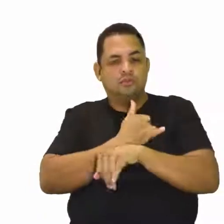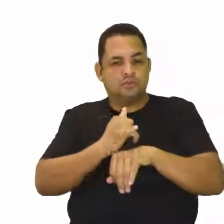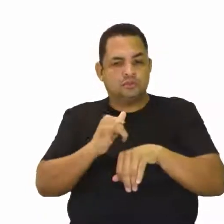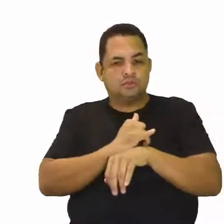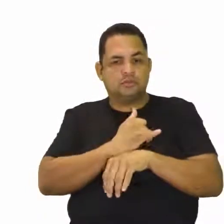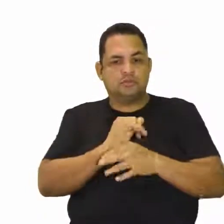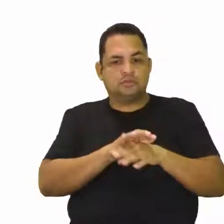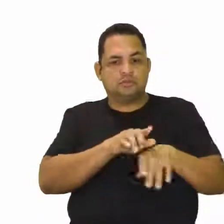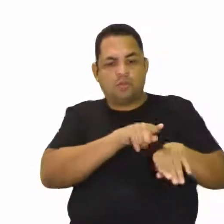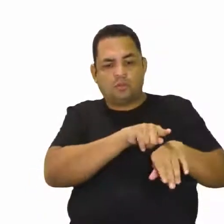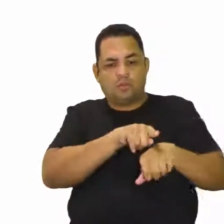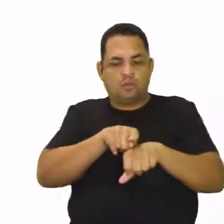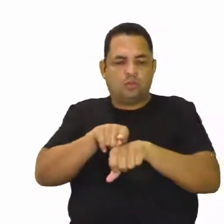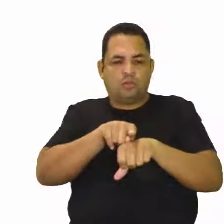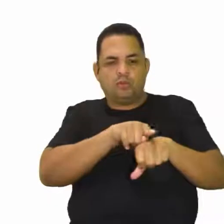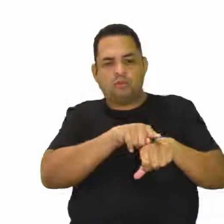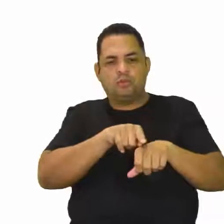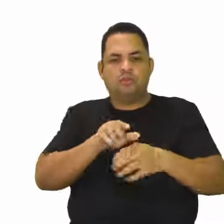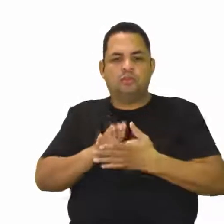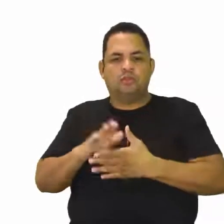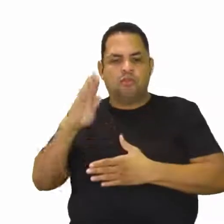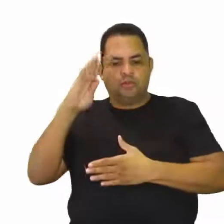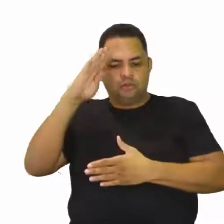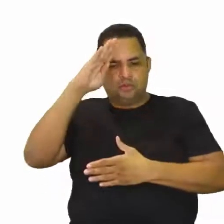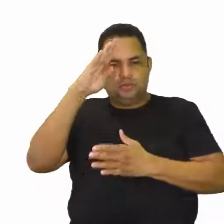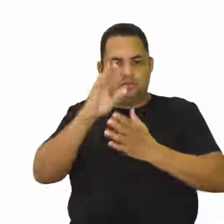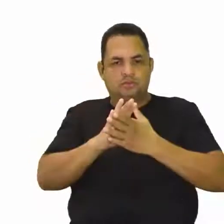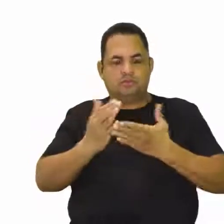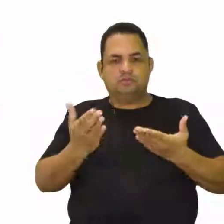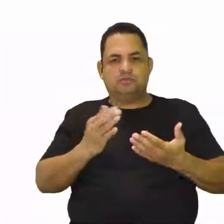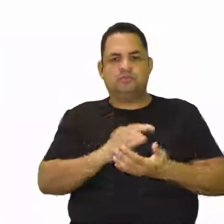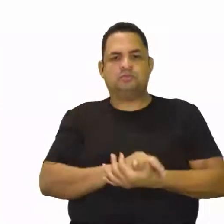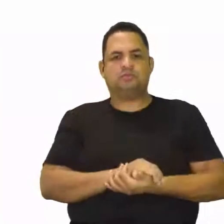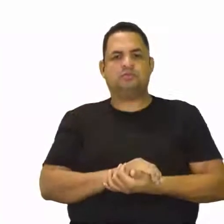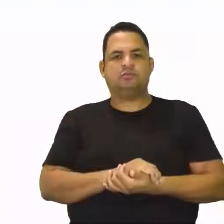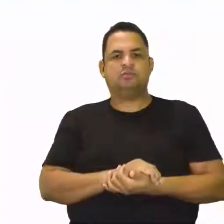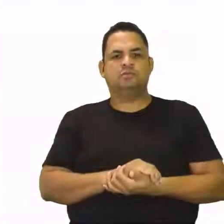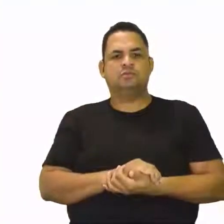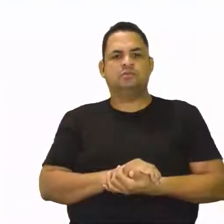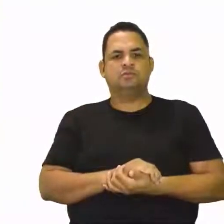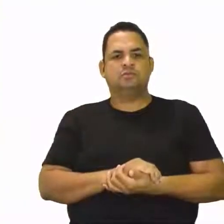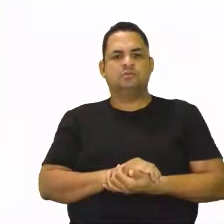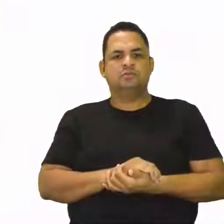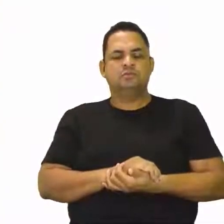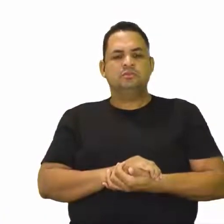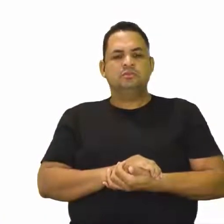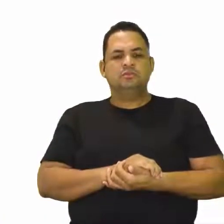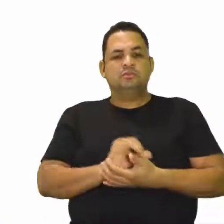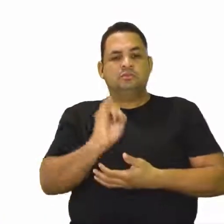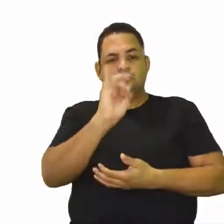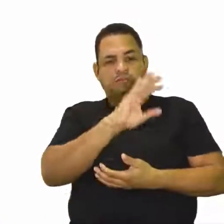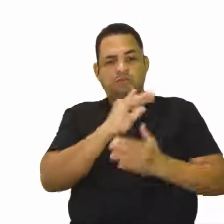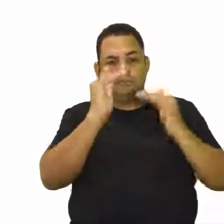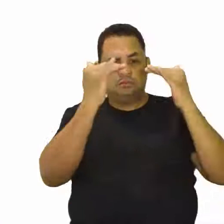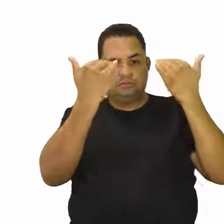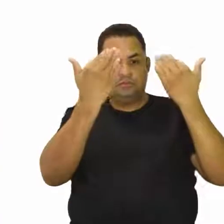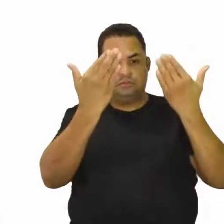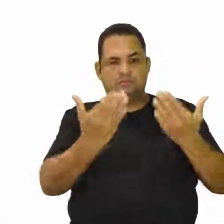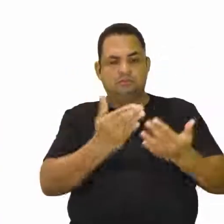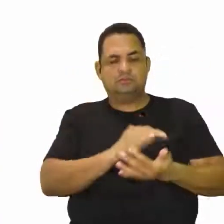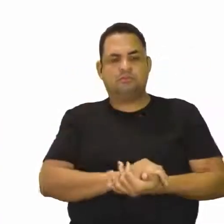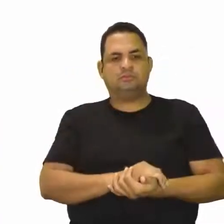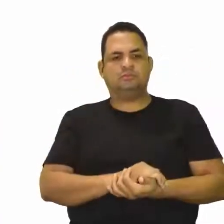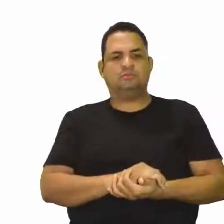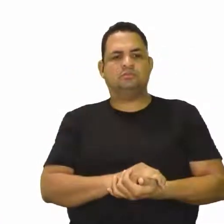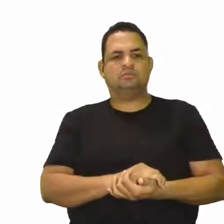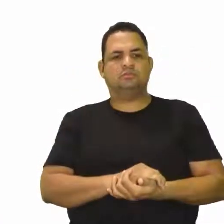os blindados, os soldados alemães. E eu chamo muita atenção para vocês para essa imagem aqui. Me joga aqui na